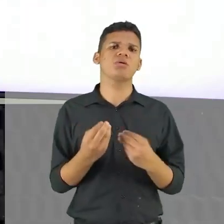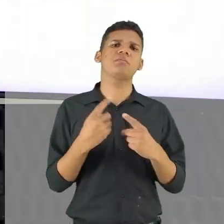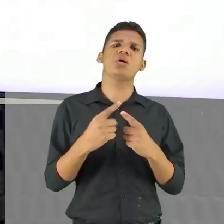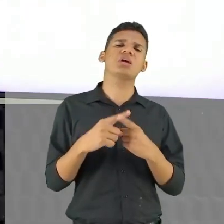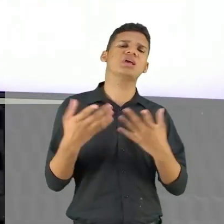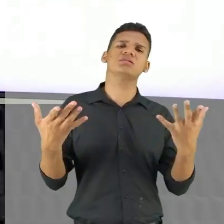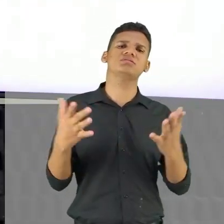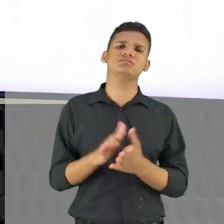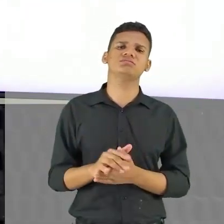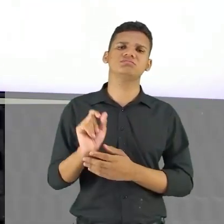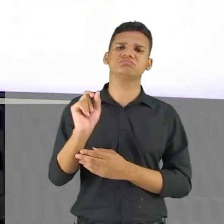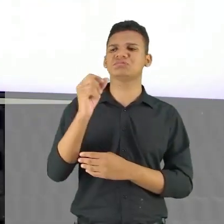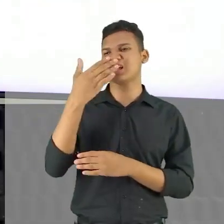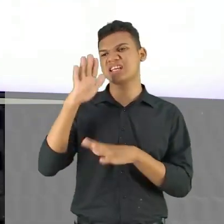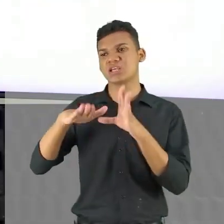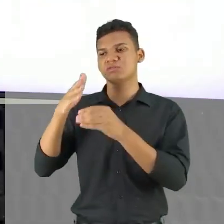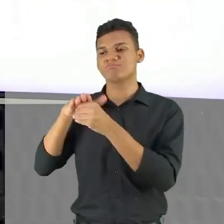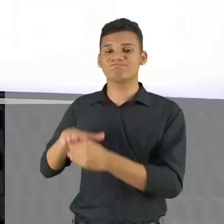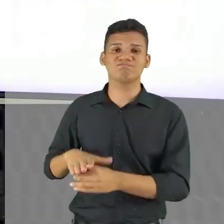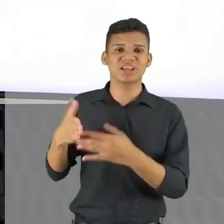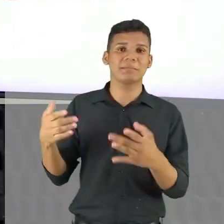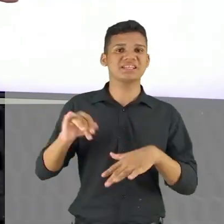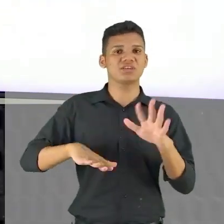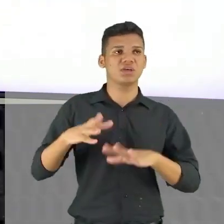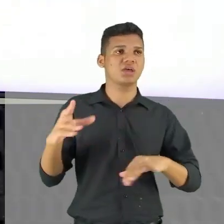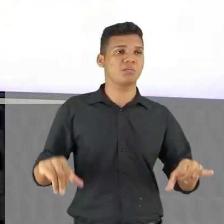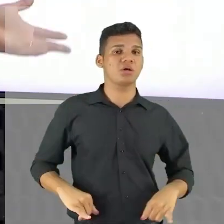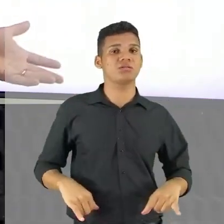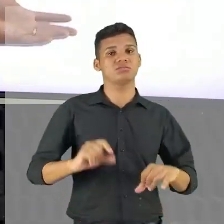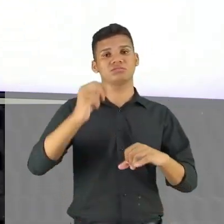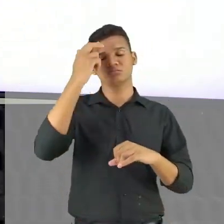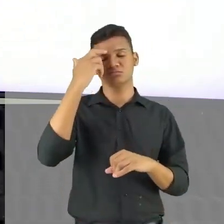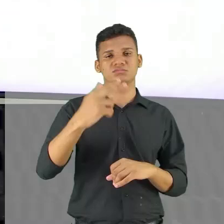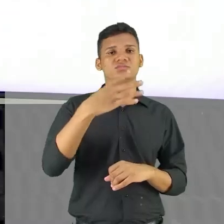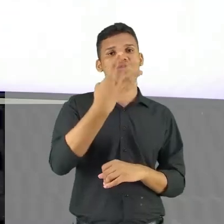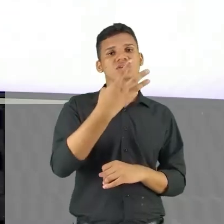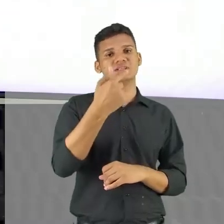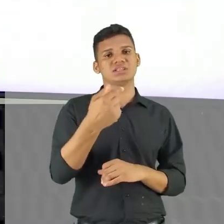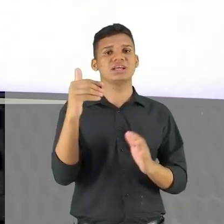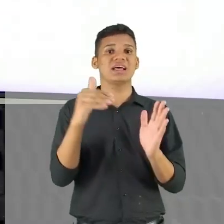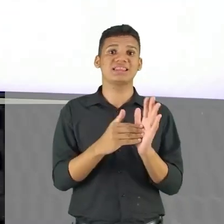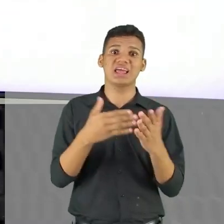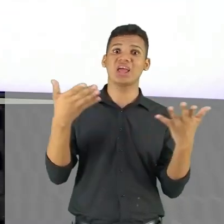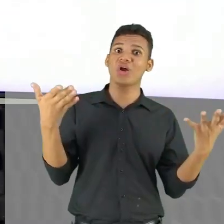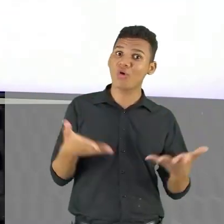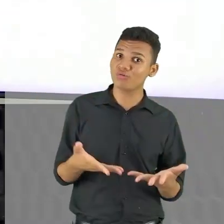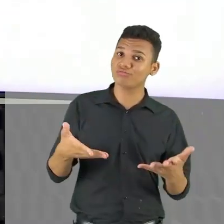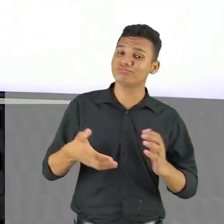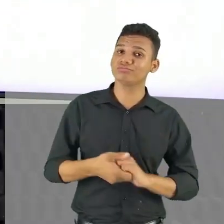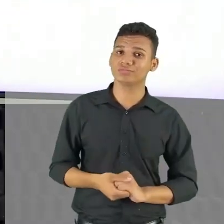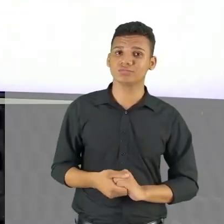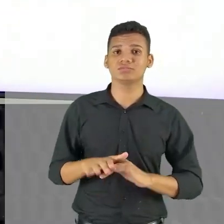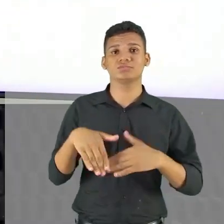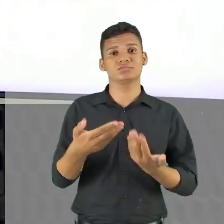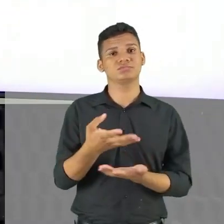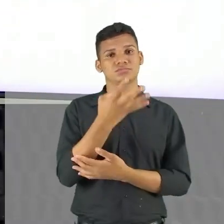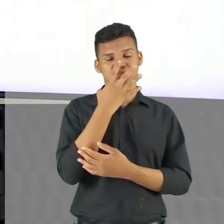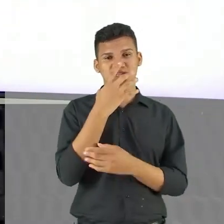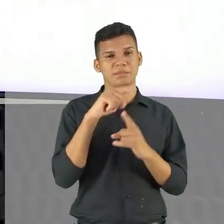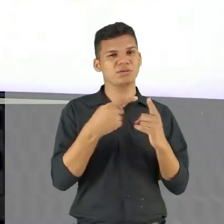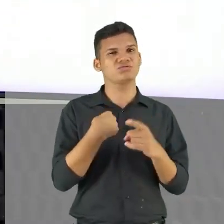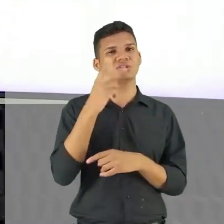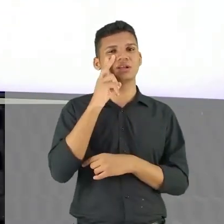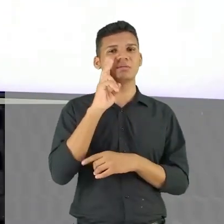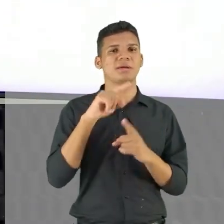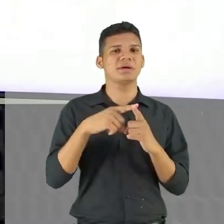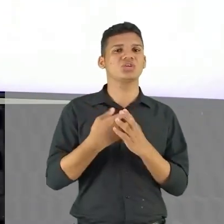mitigado, diminuído boa parte dos conflitos ao longo da história, de 47 até hoje. Você que está me assistindo com certeza lembra